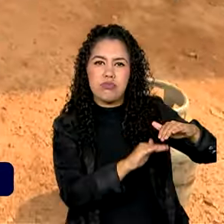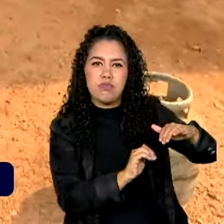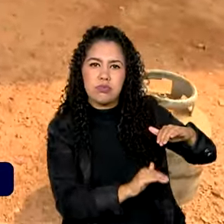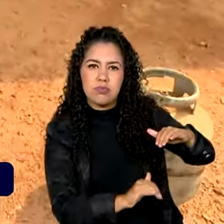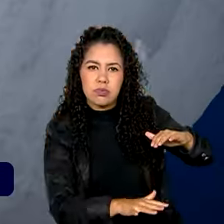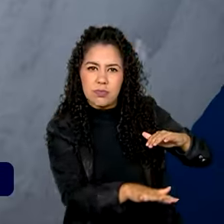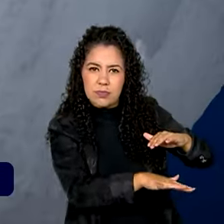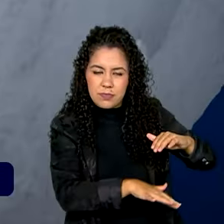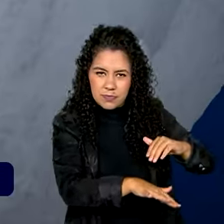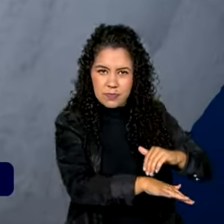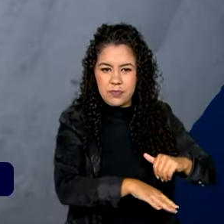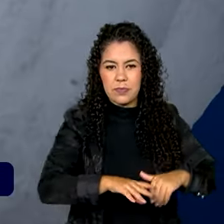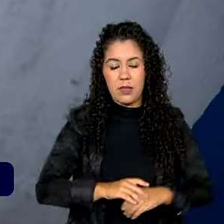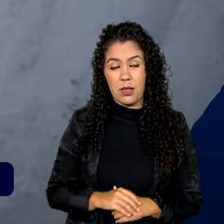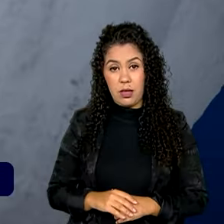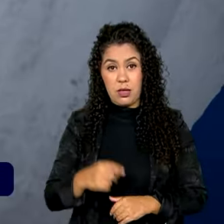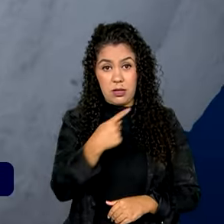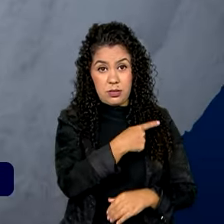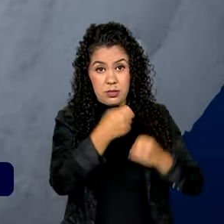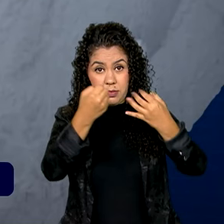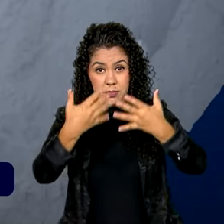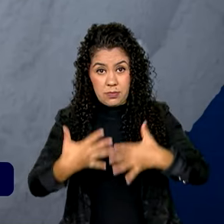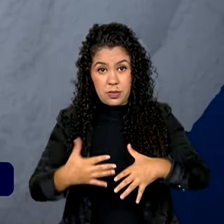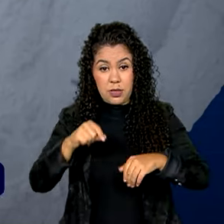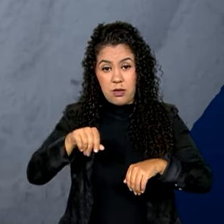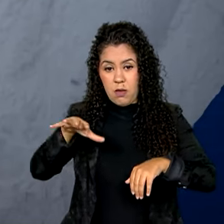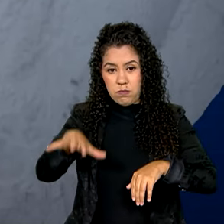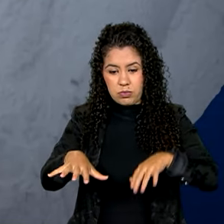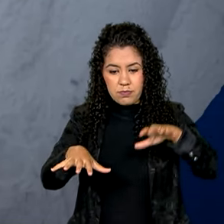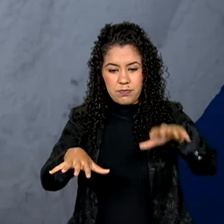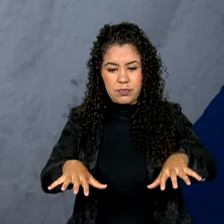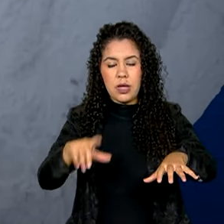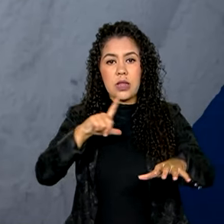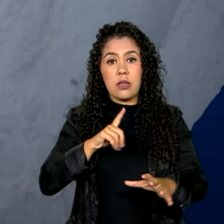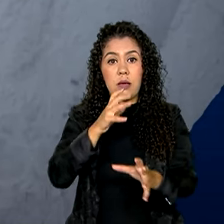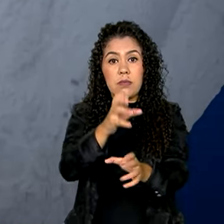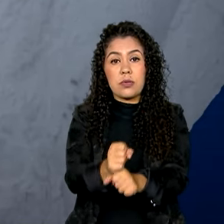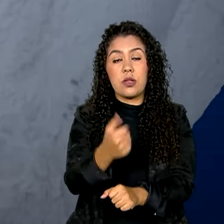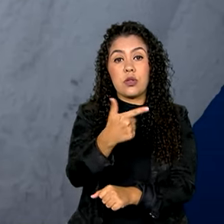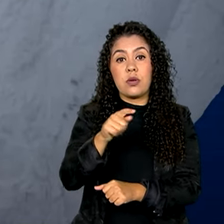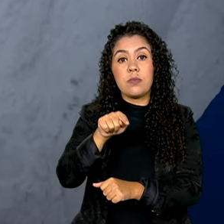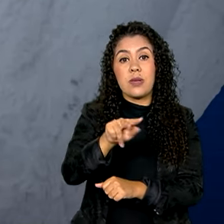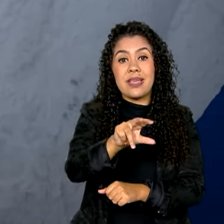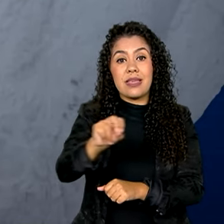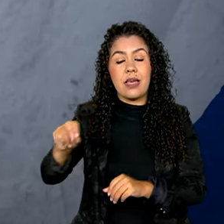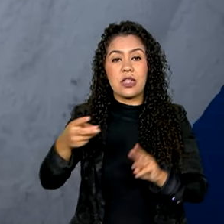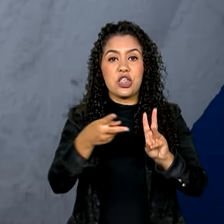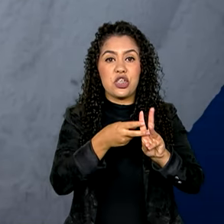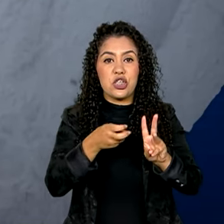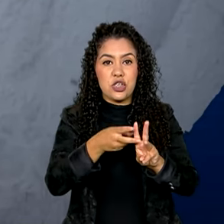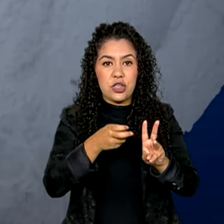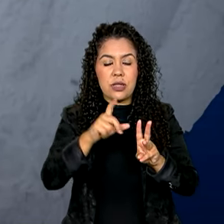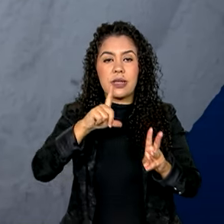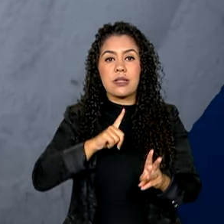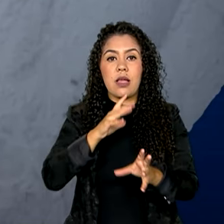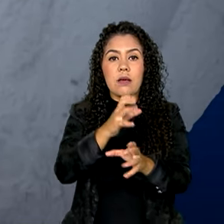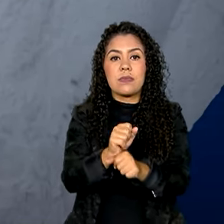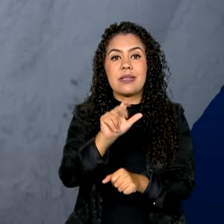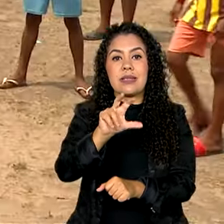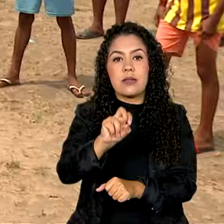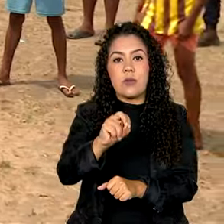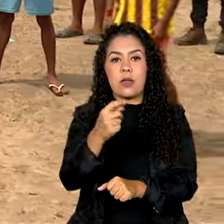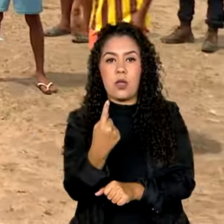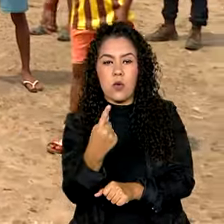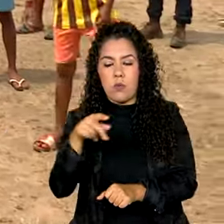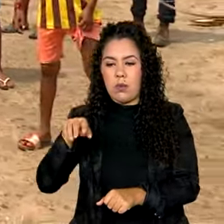né? Nas duas terras vivem cerca de 2.500 indígenas distribuídos em 51